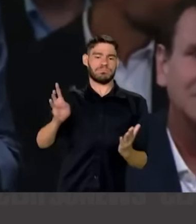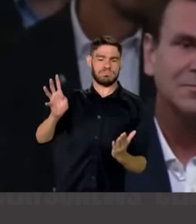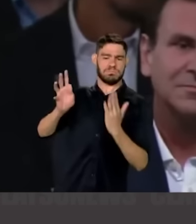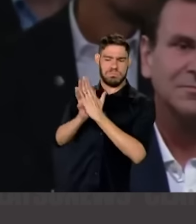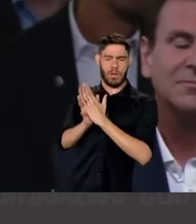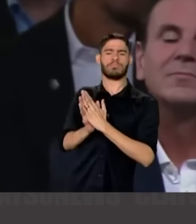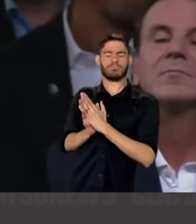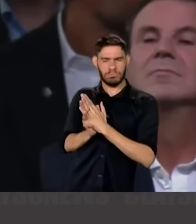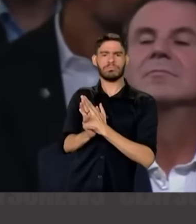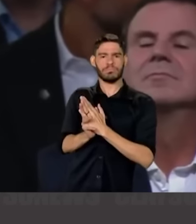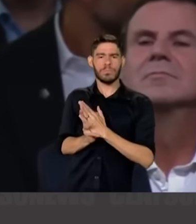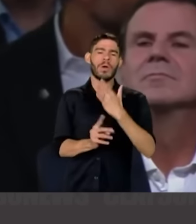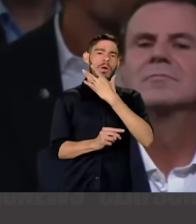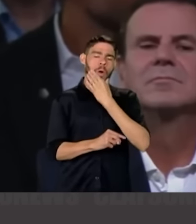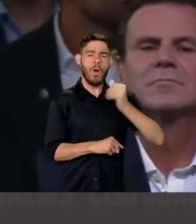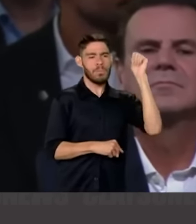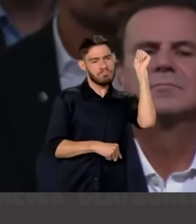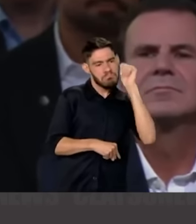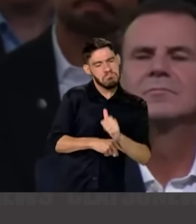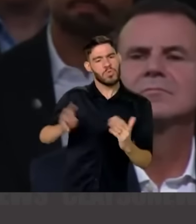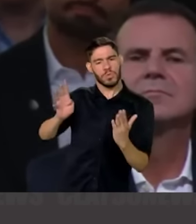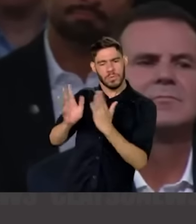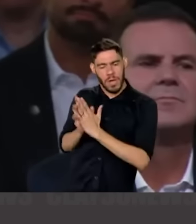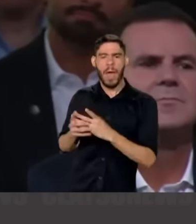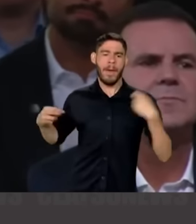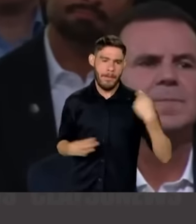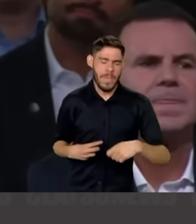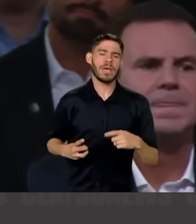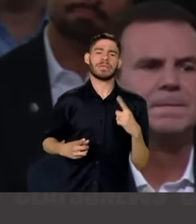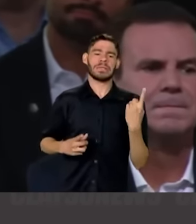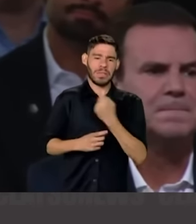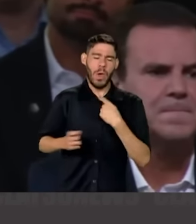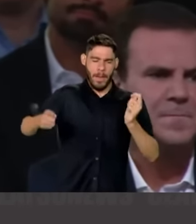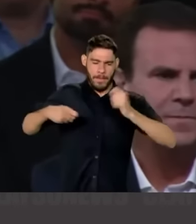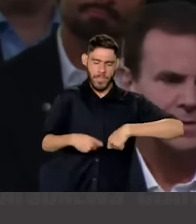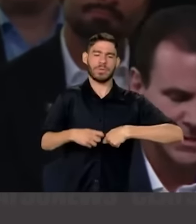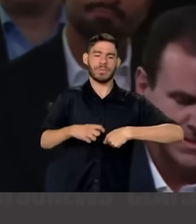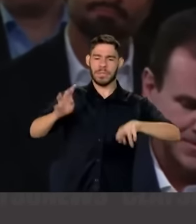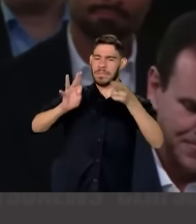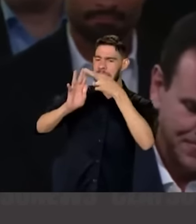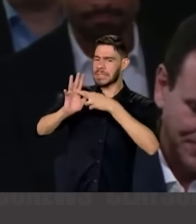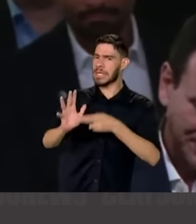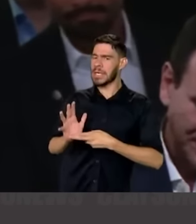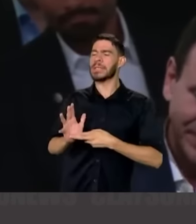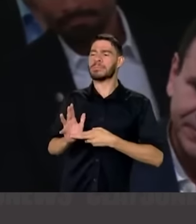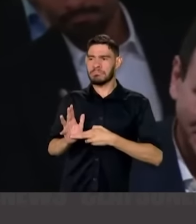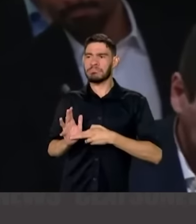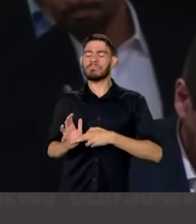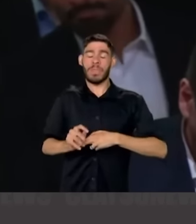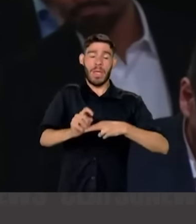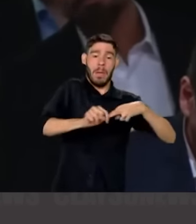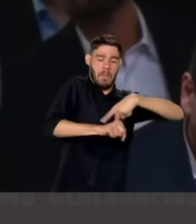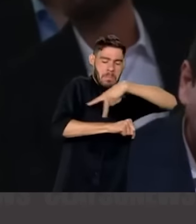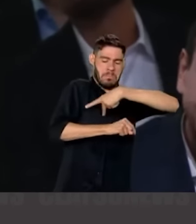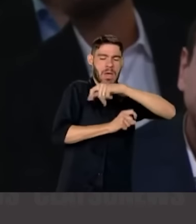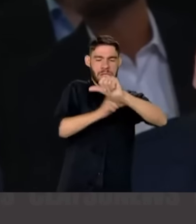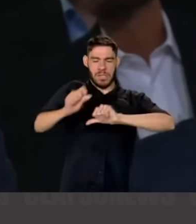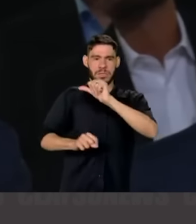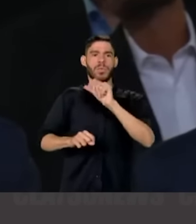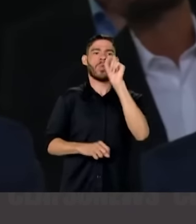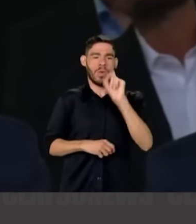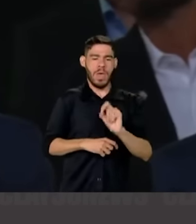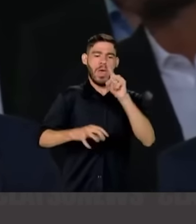a homem, mulher a mulher. Eu acho que a gente tem condições de fazer uma regulamentação para que esse país se transforme